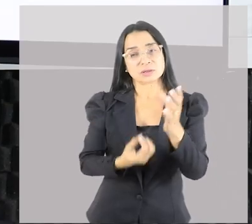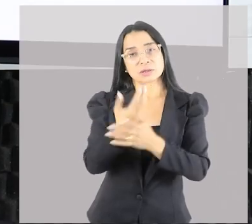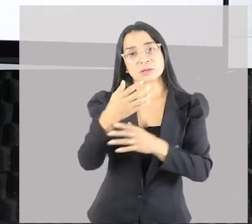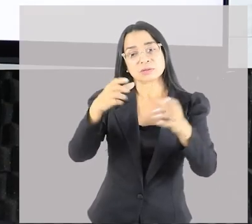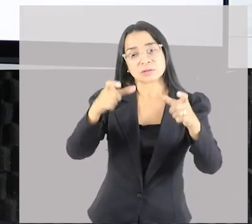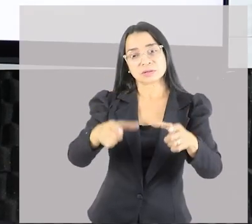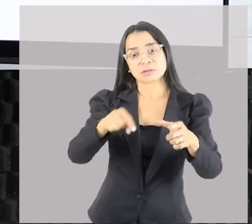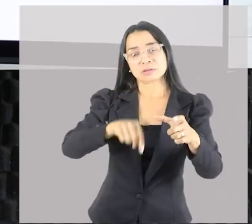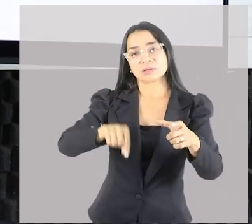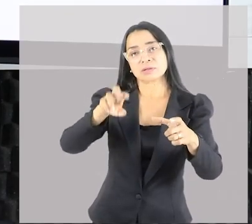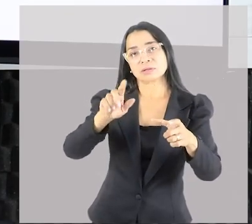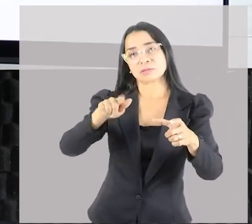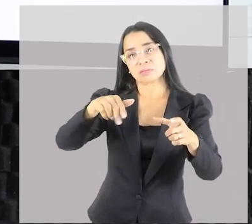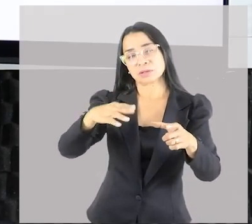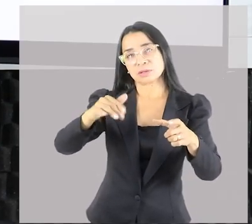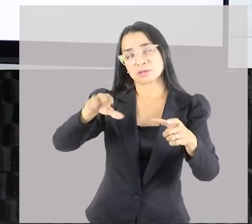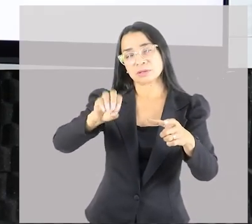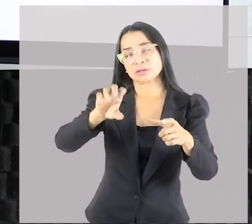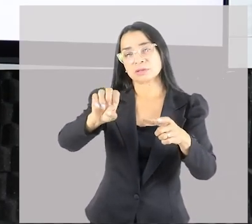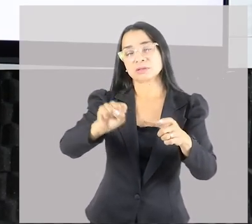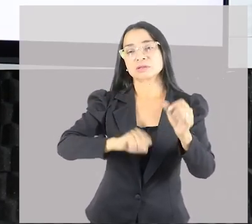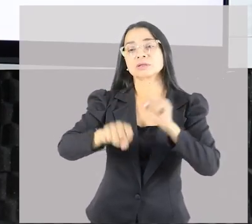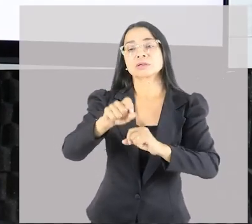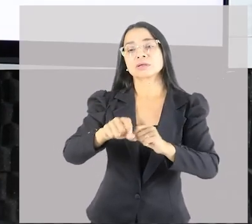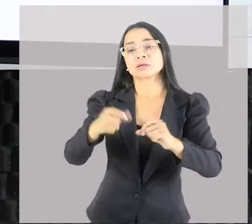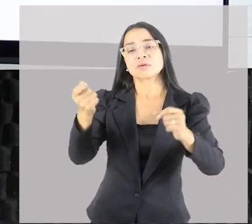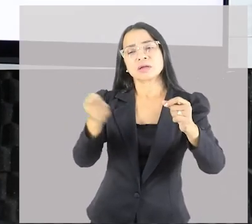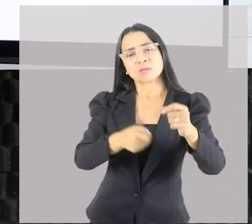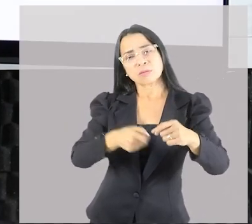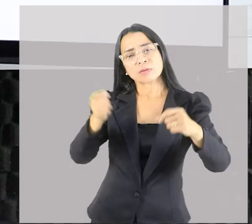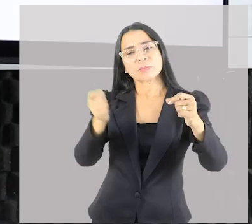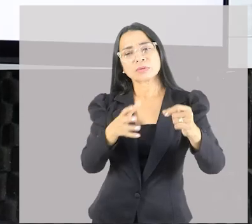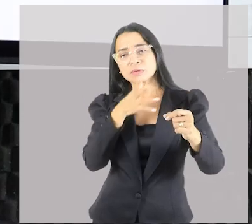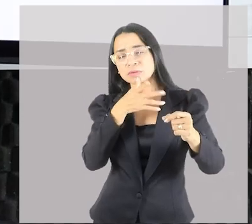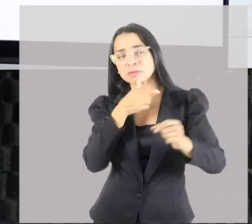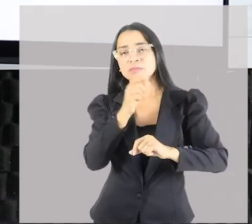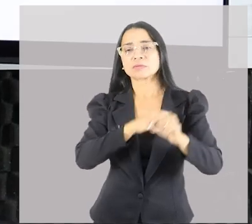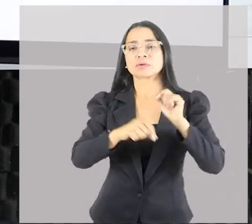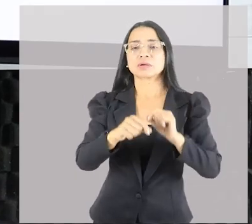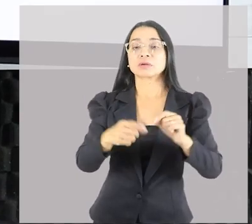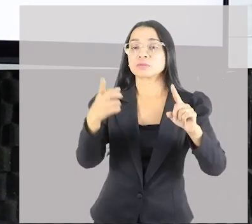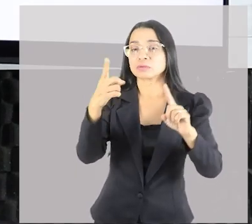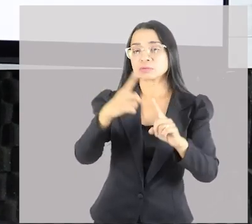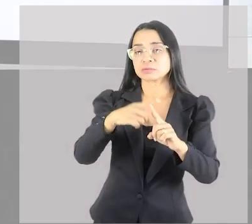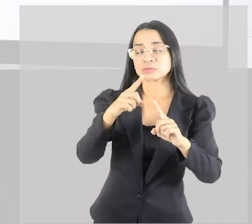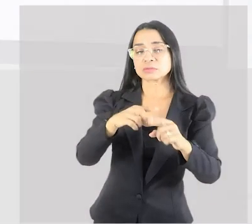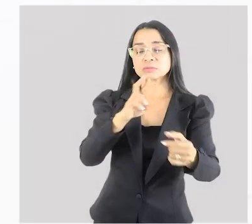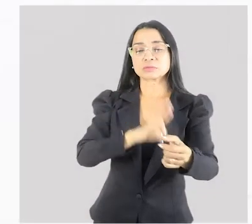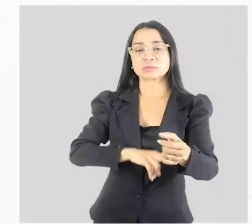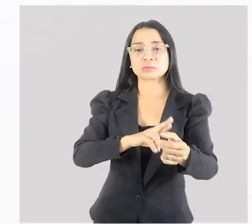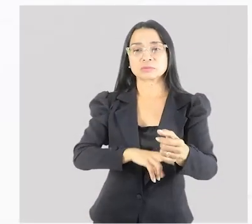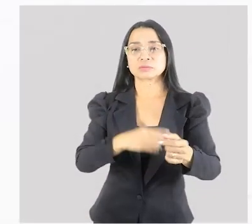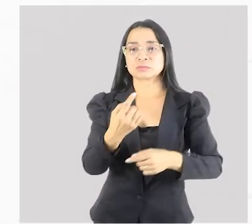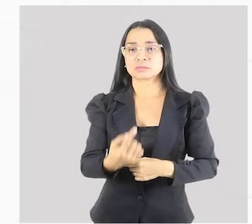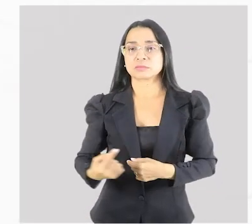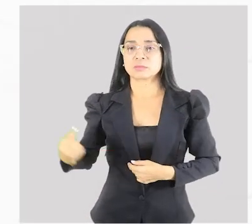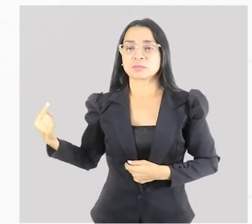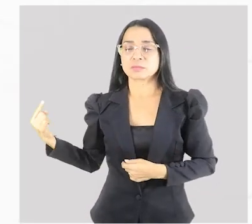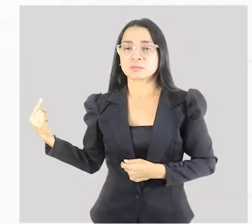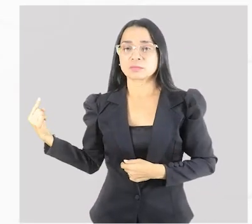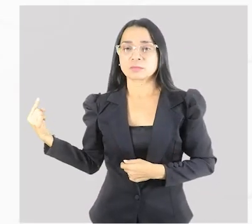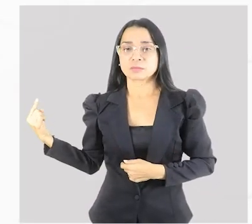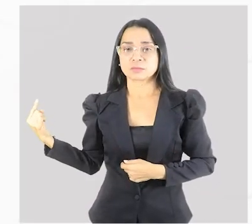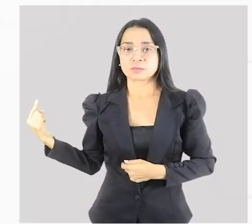que faz essa marcação mais lenta e que marca o boi com esse tipo de sotaque. A marca característica